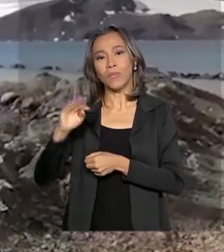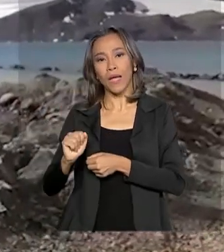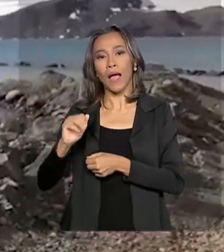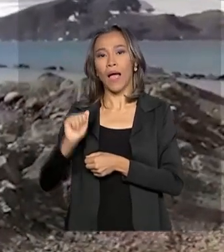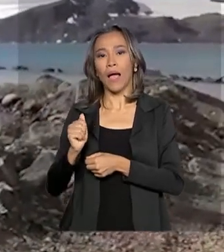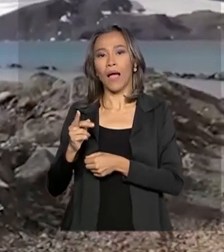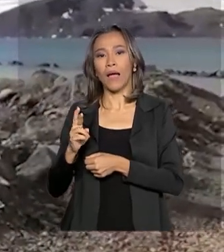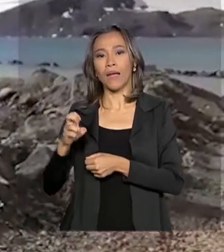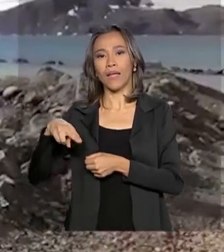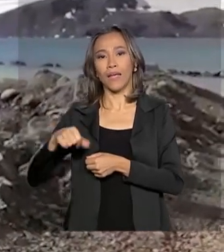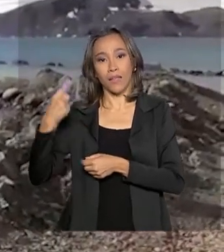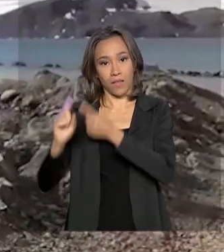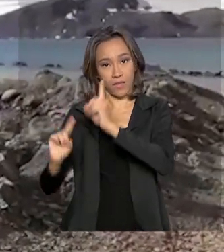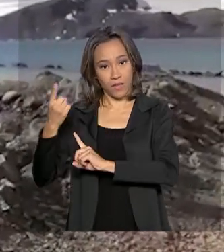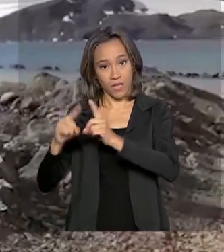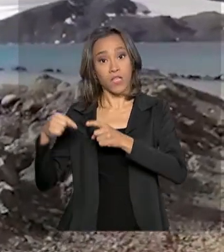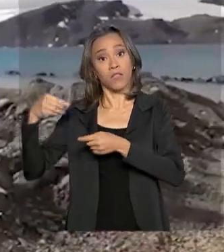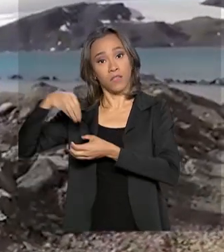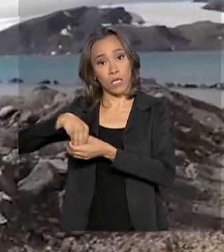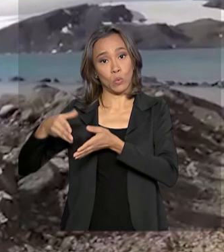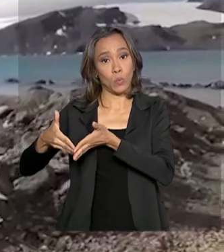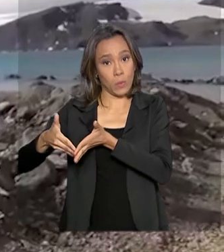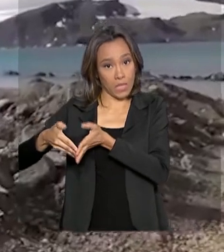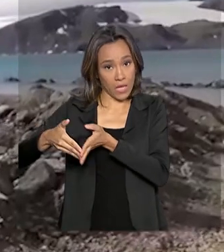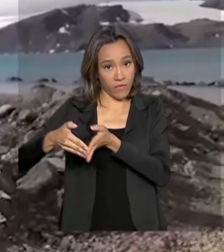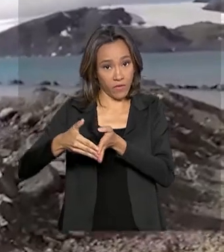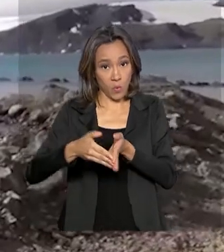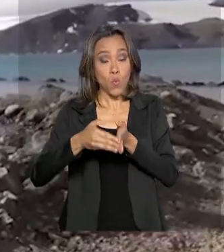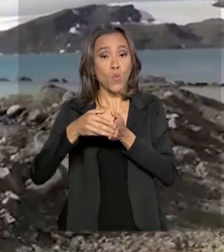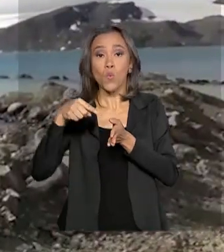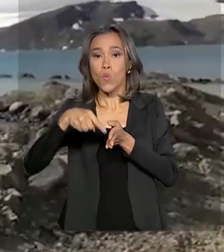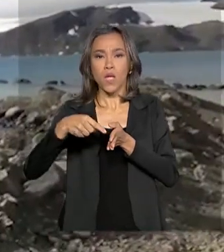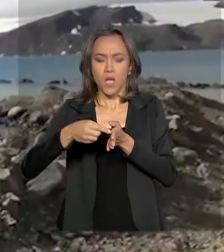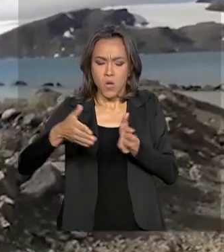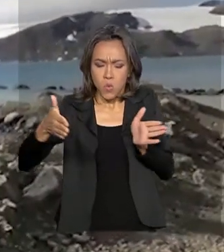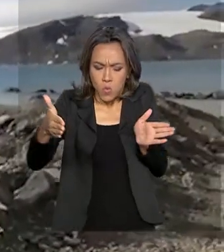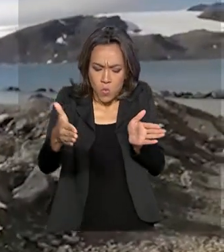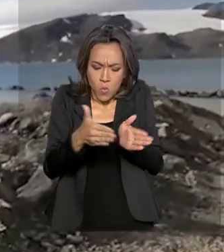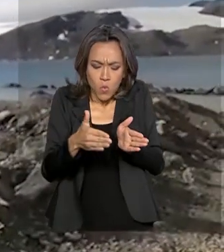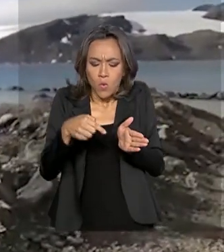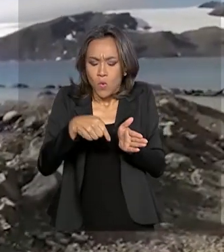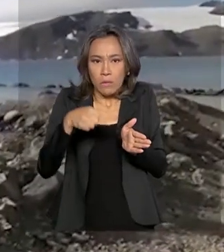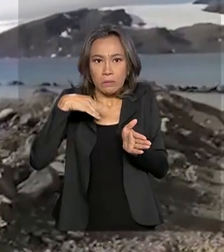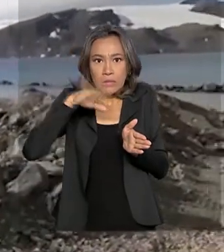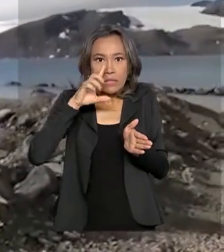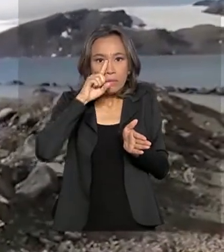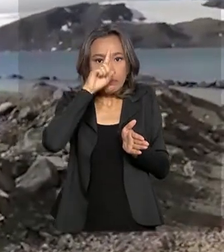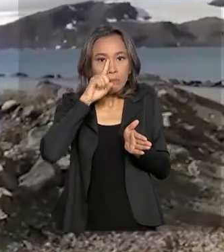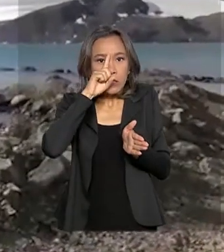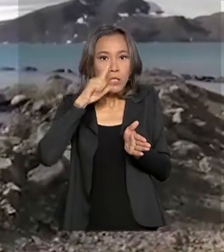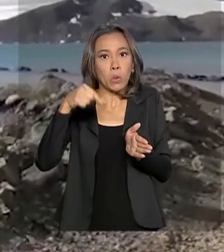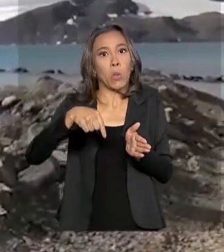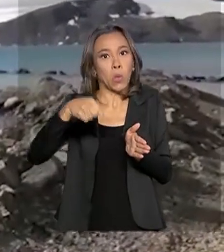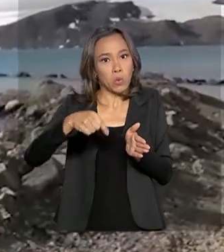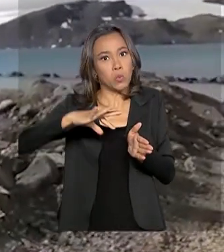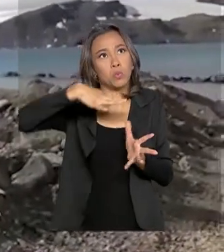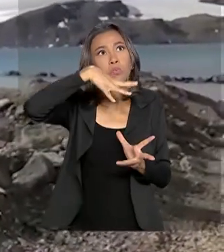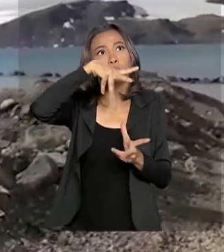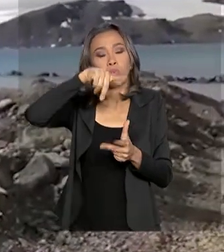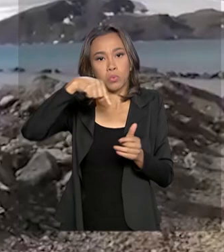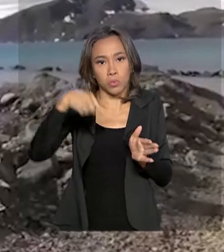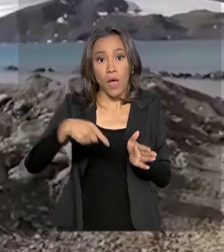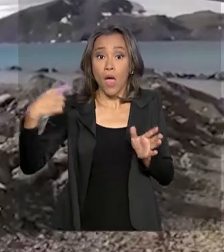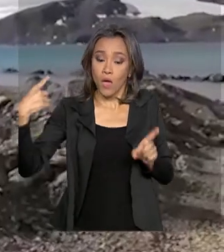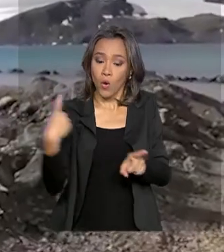Chile, a bordo do navio Almirante Maximiano. Atravessamos o Estreito de Drake, que é considerado um dos mais perigosos do mundo, ponto